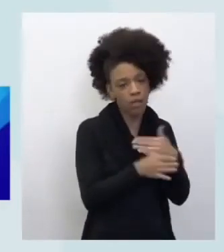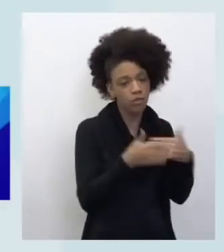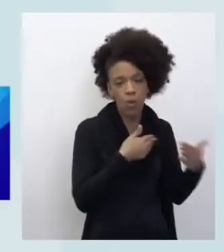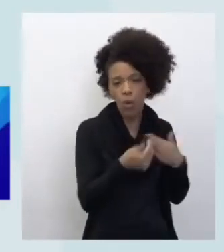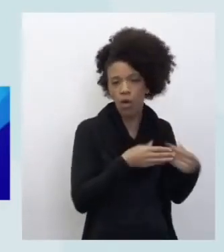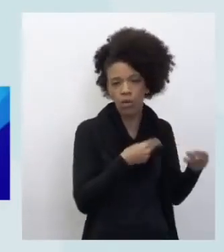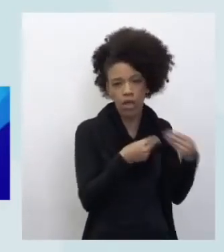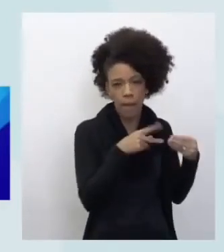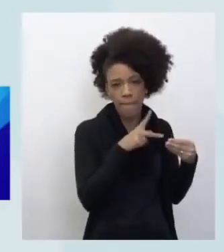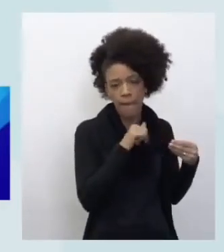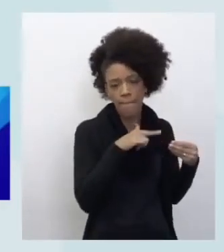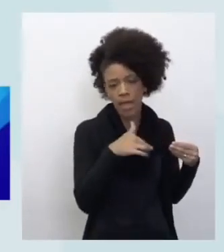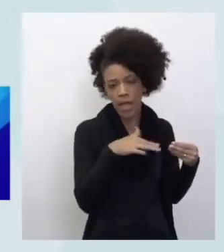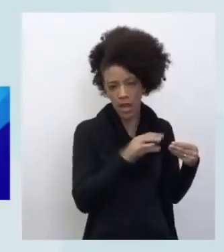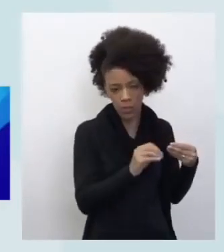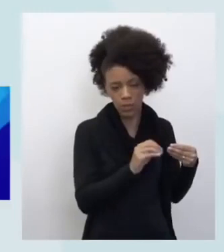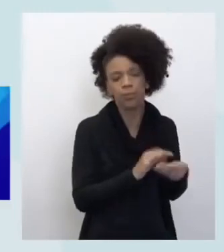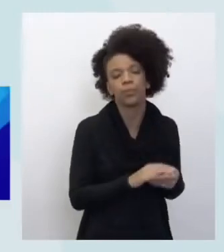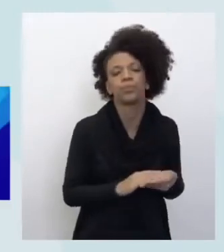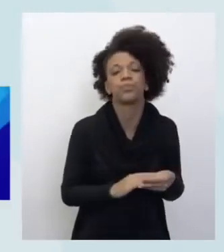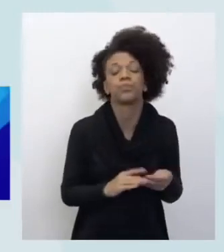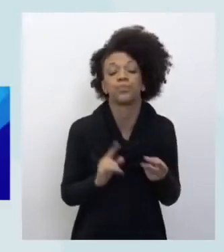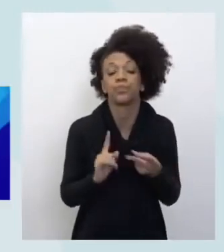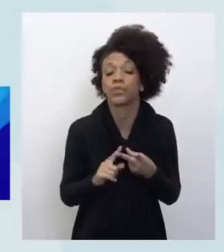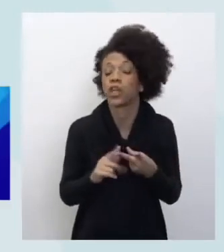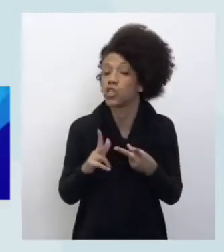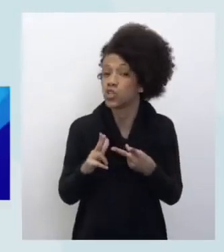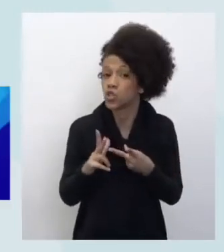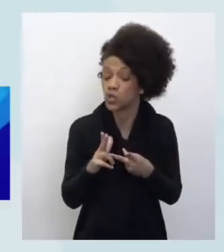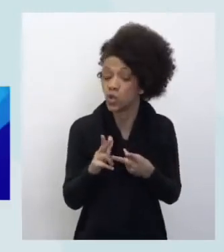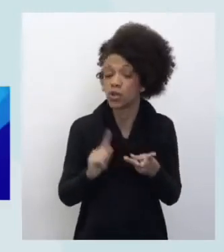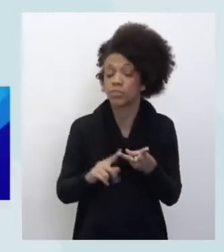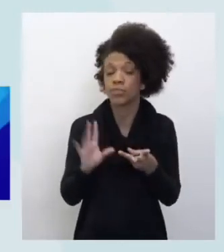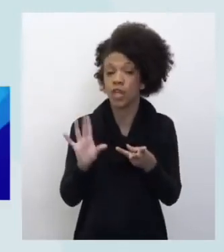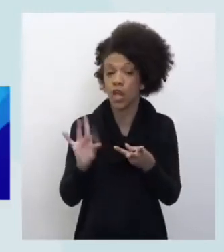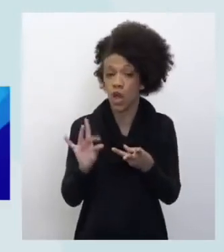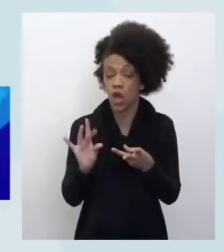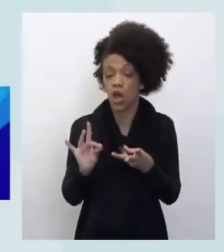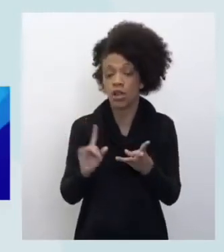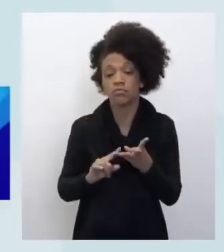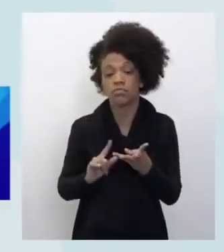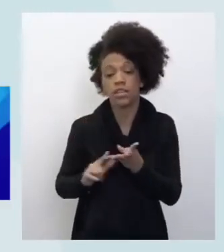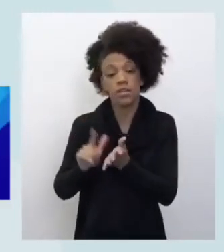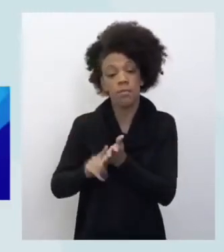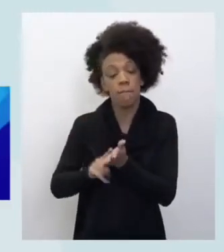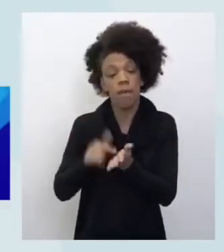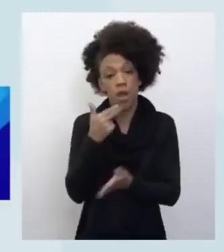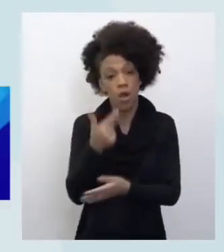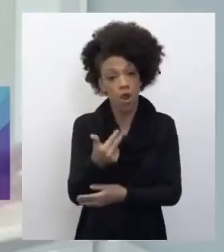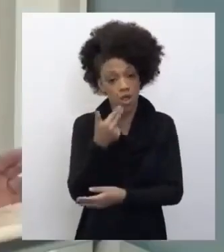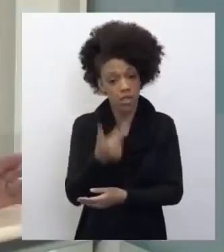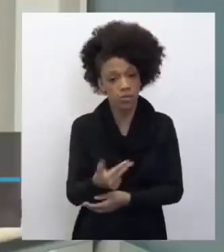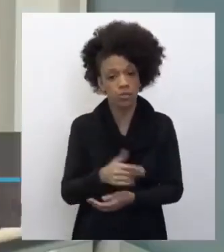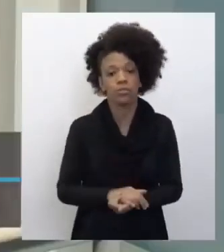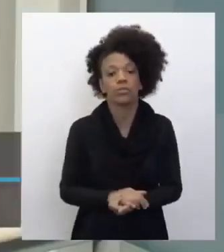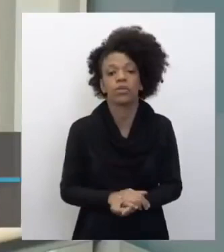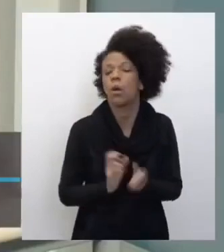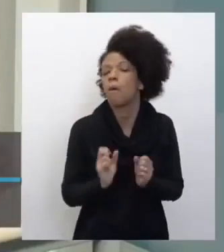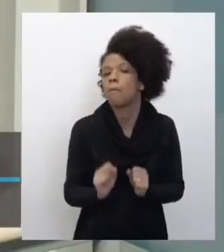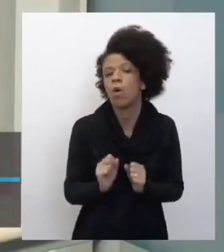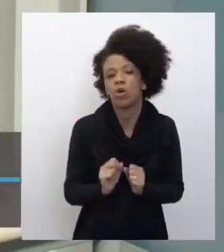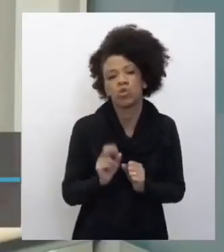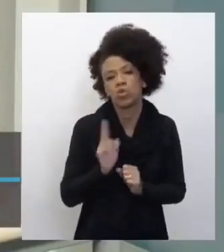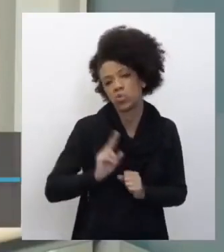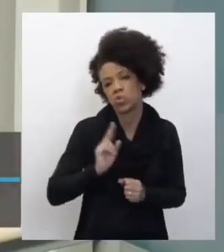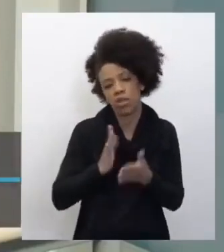papelão mesmo. A gente separa uma folha. Tesoura sem ponta, cola e pedaços de papel colorido, que você pode usar revista ou você